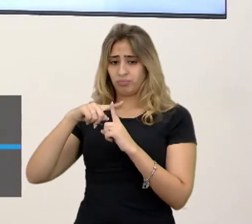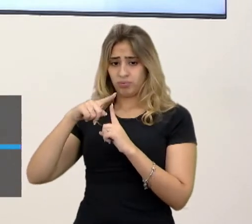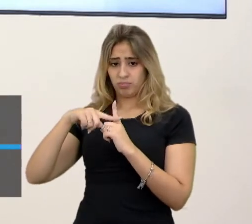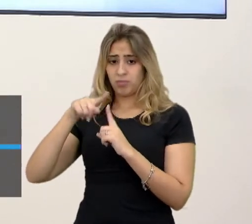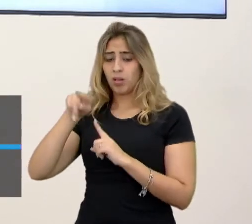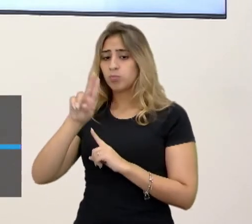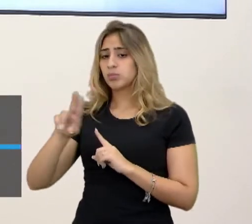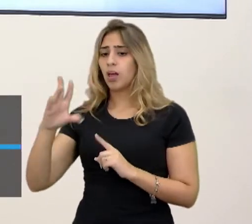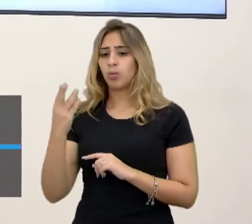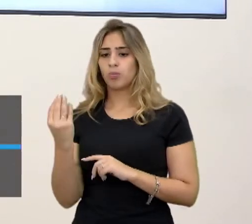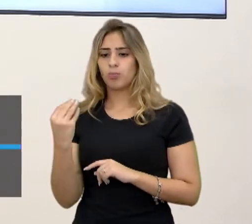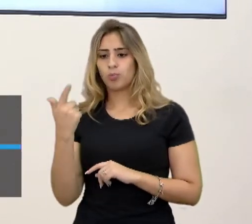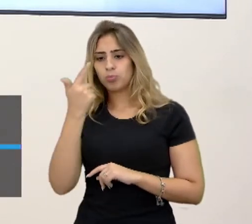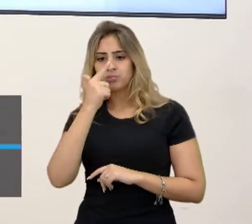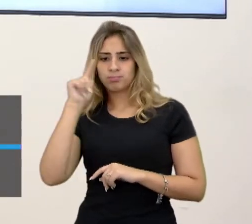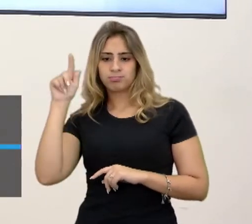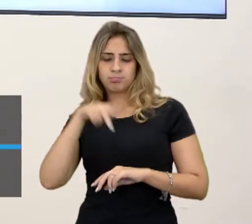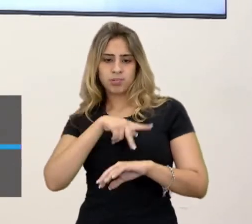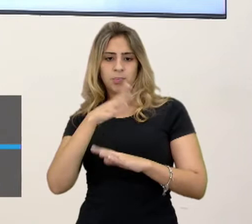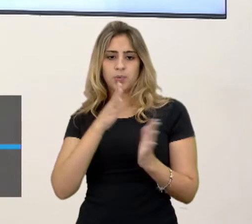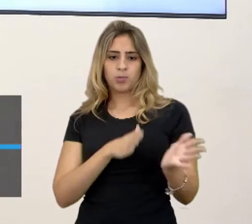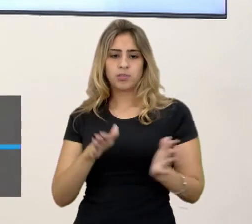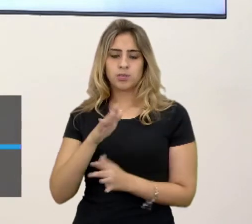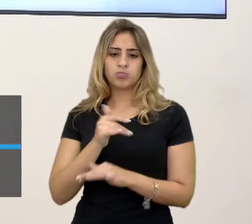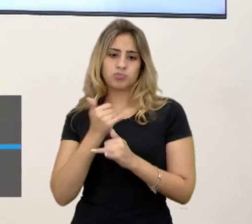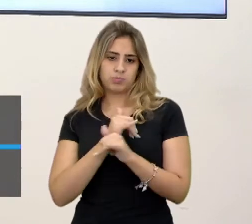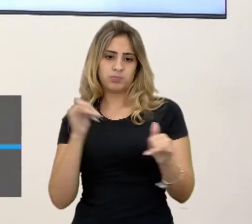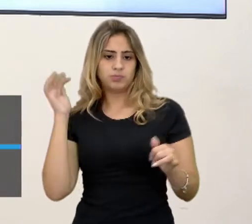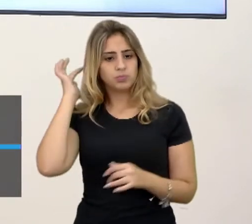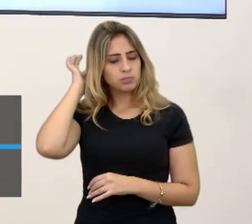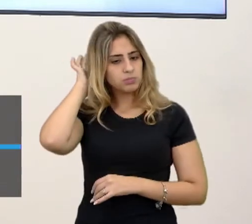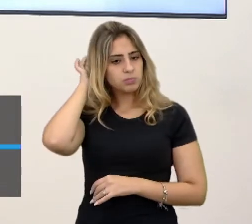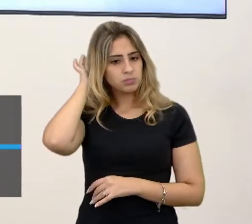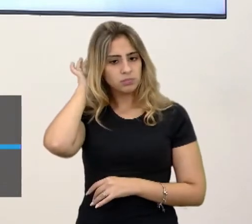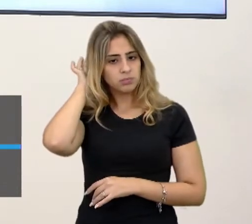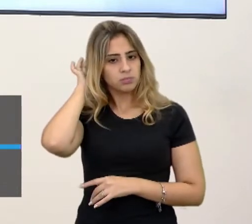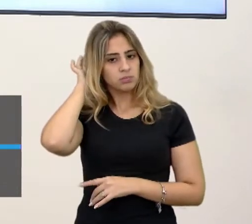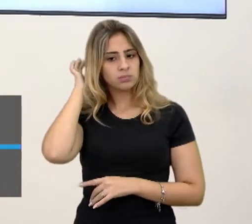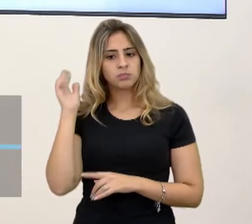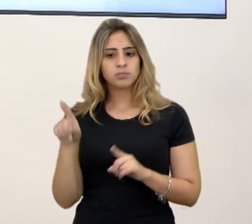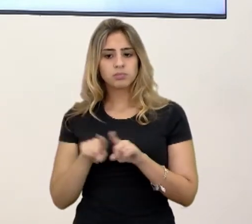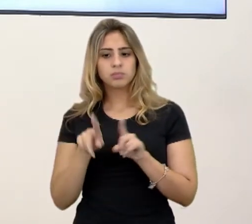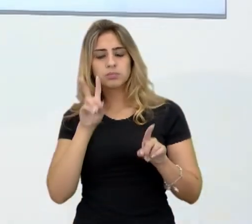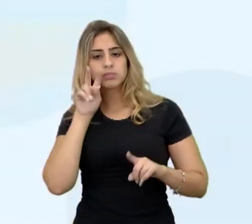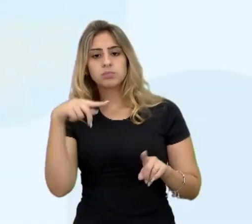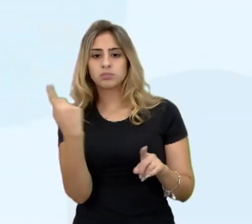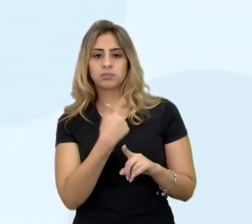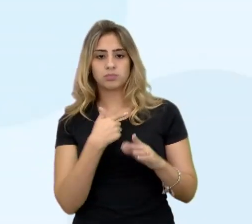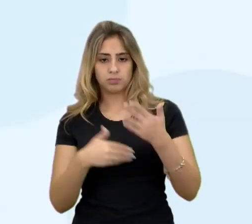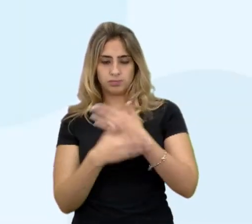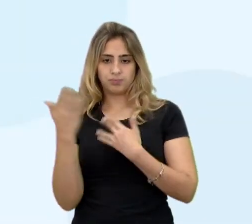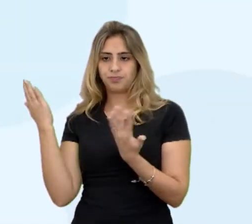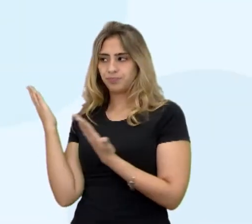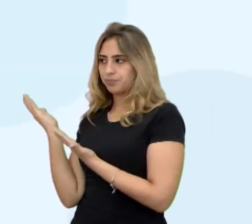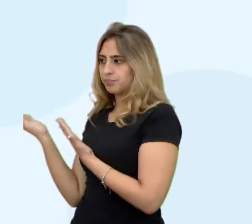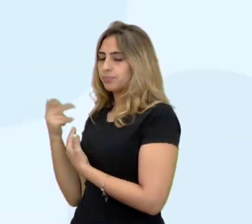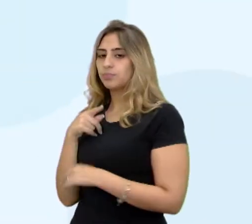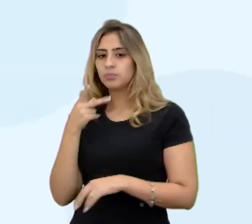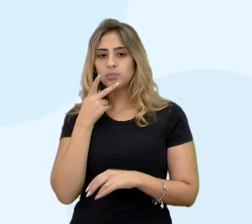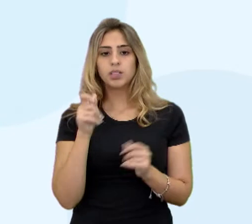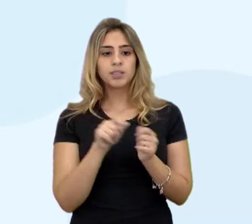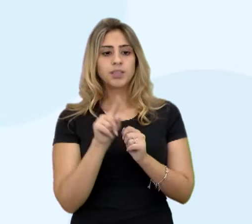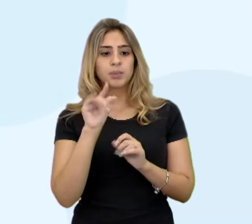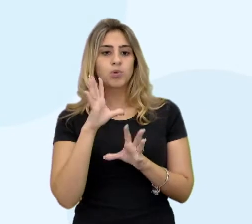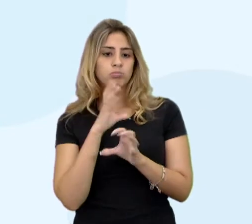matriz importante lá na produção de eletricidade. Tá bom? Continuando aqui, olho na nossa telinha, ó. Vamos falar um pouquinho, fazer um pouquinho